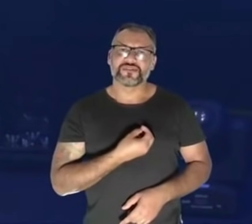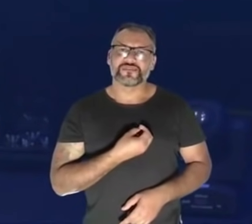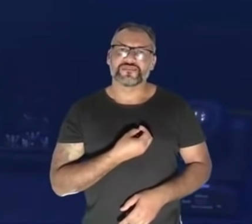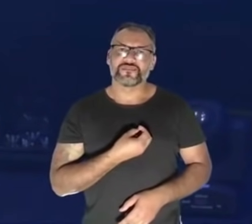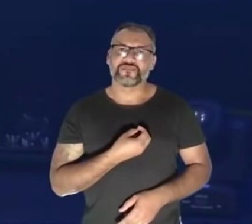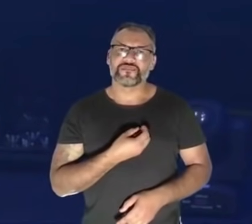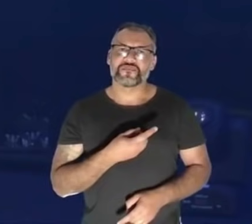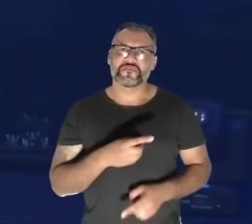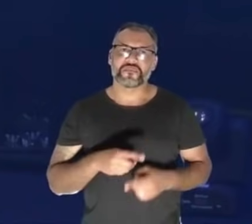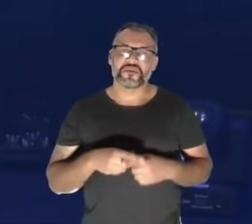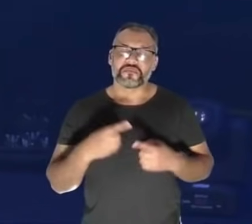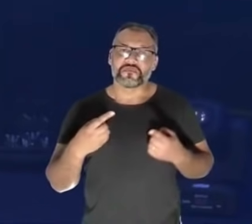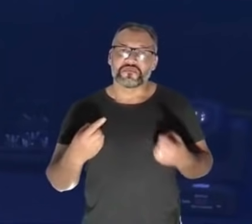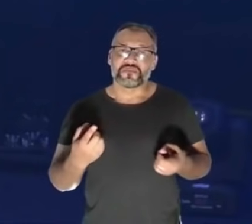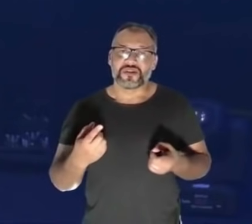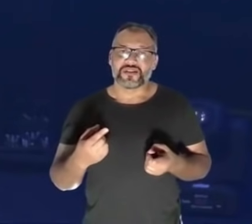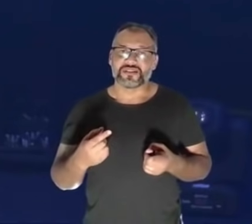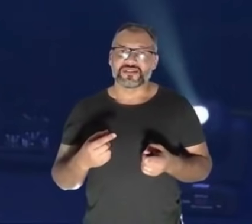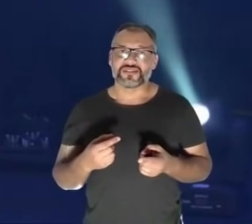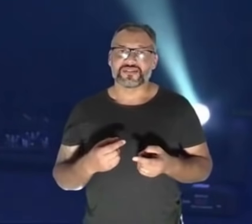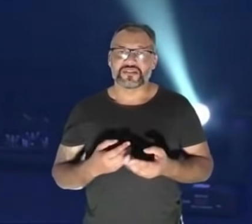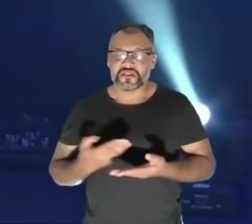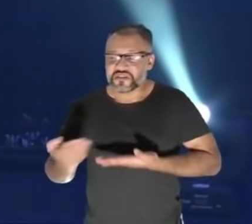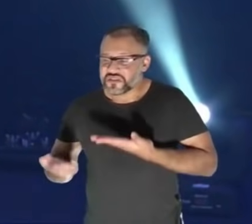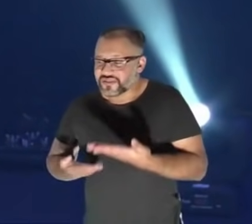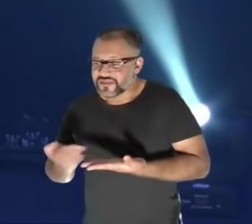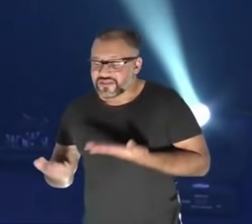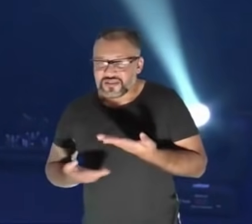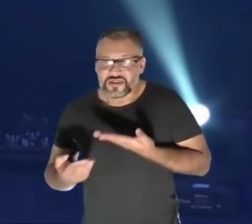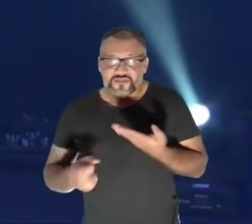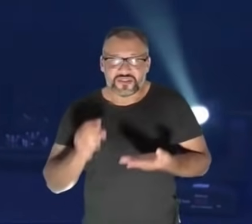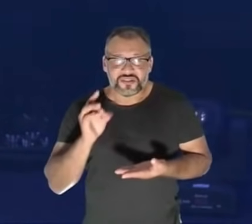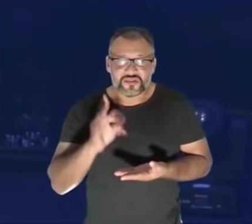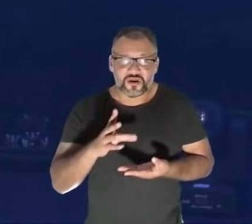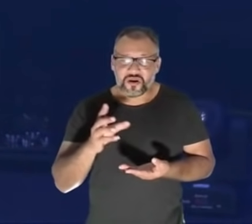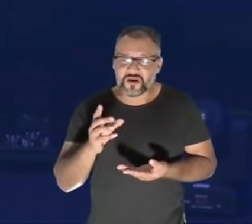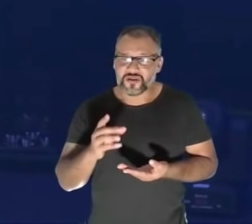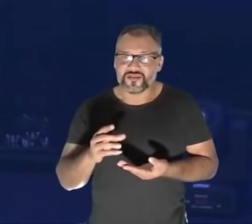do estacionamento não nos levará para o céu